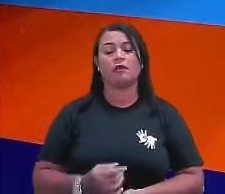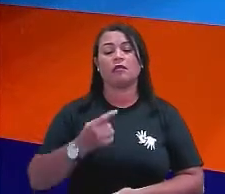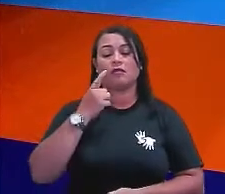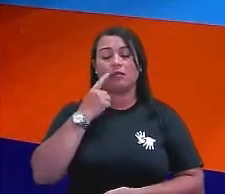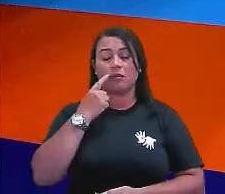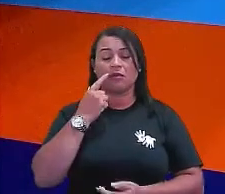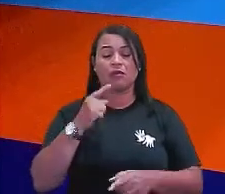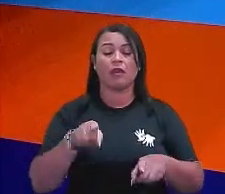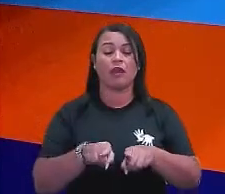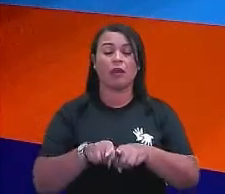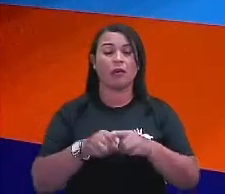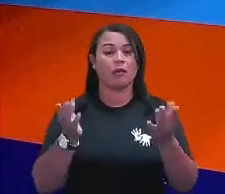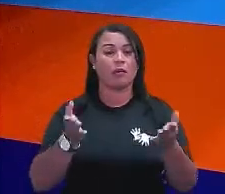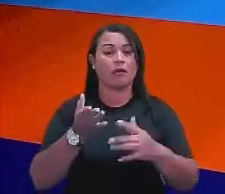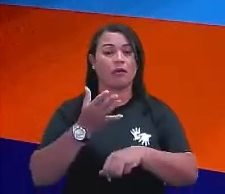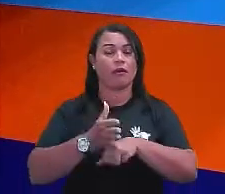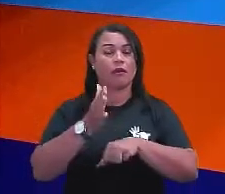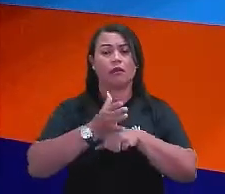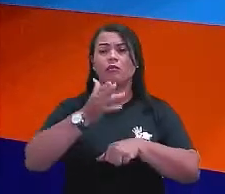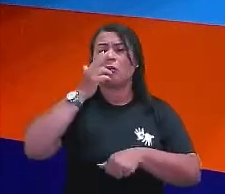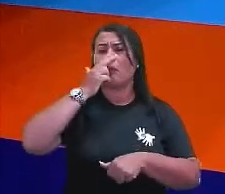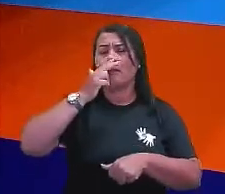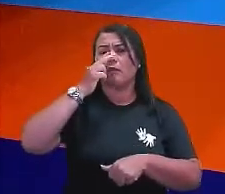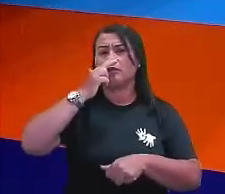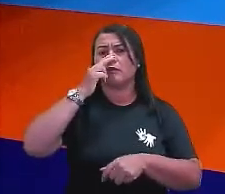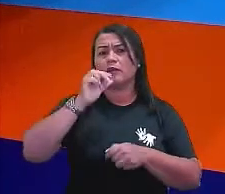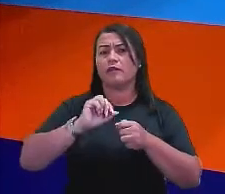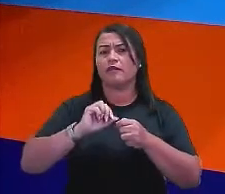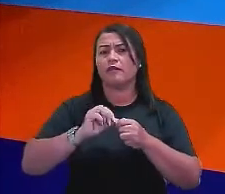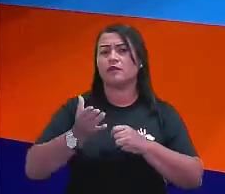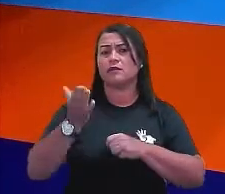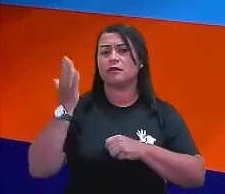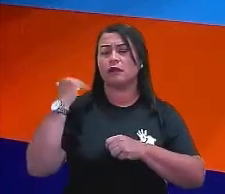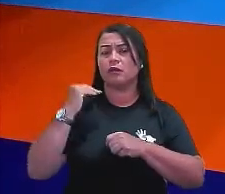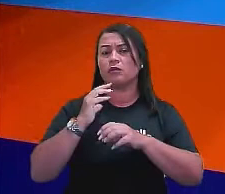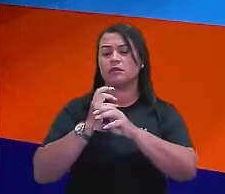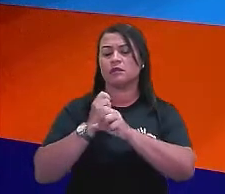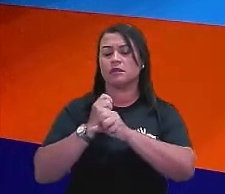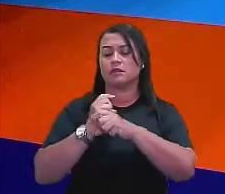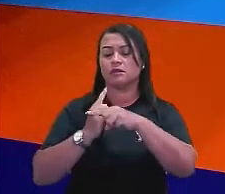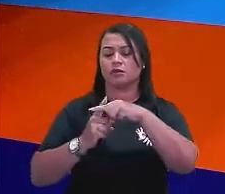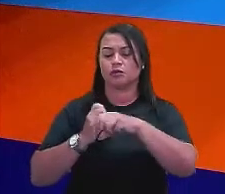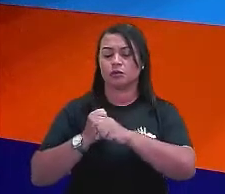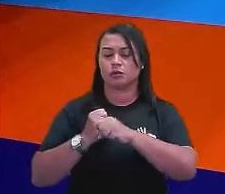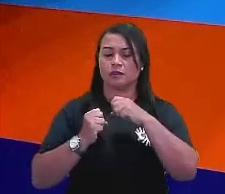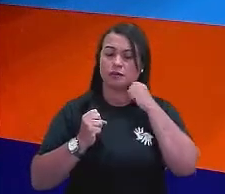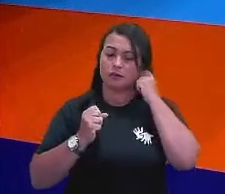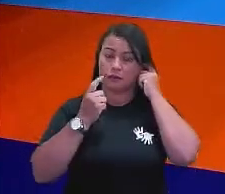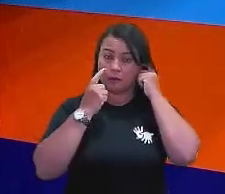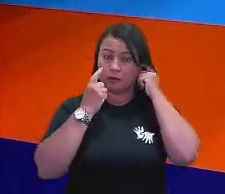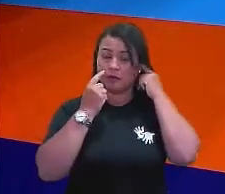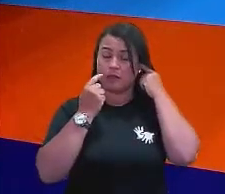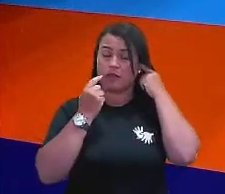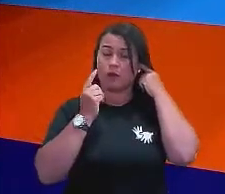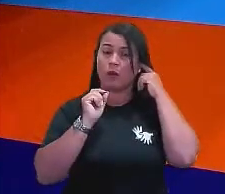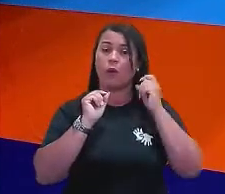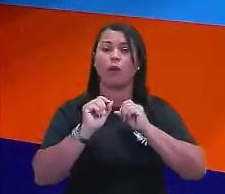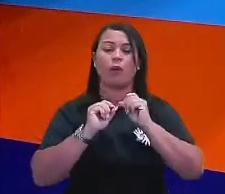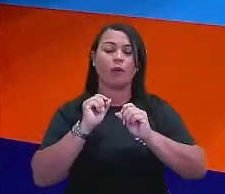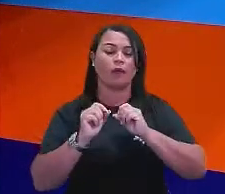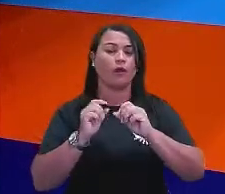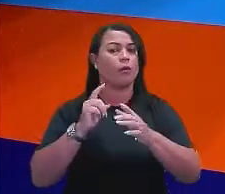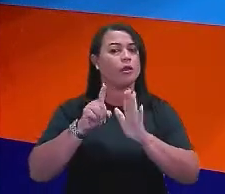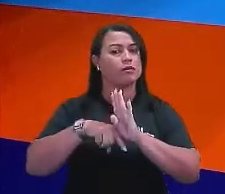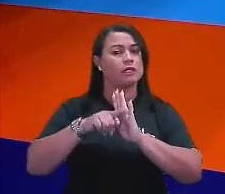vai praticar do mesmo jeitinho que a gente fez com as adições, tá? Então, a gente vai fazer uma subtração